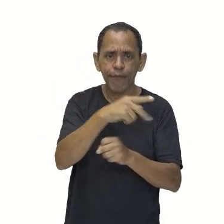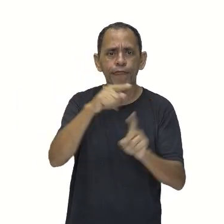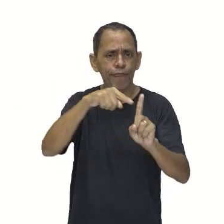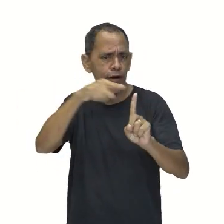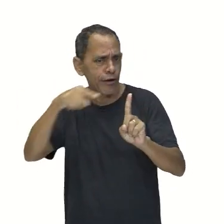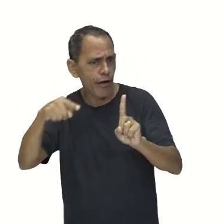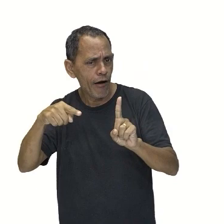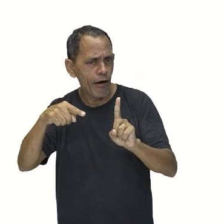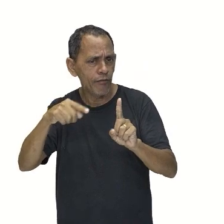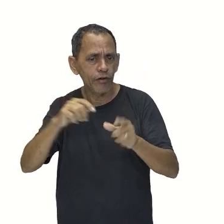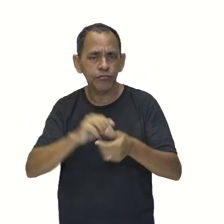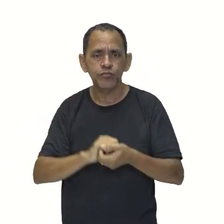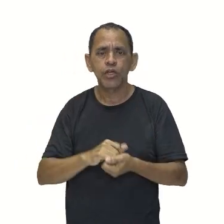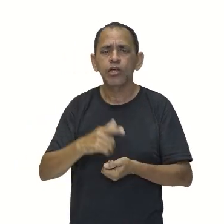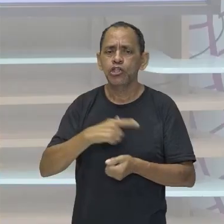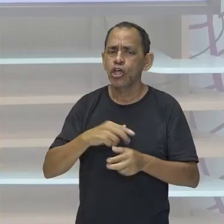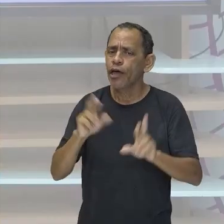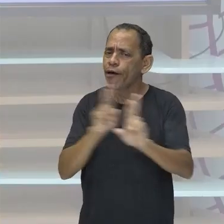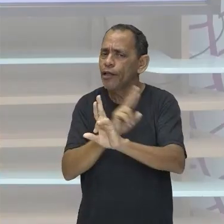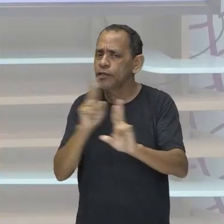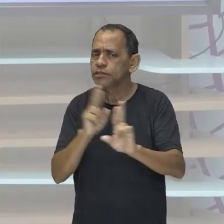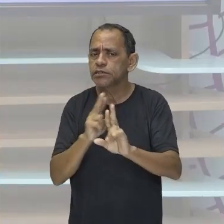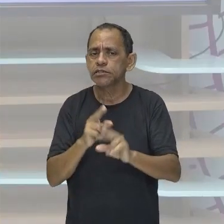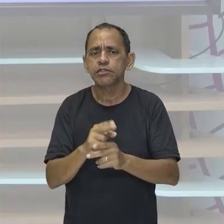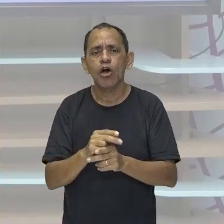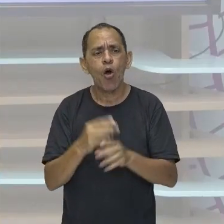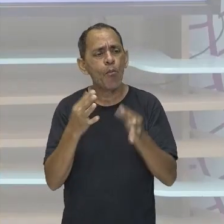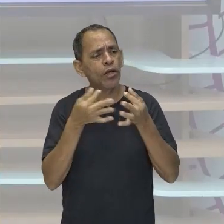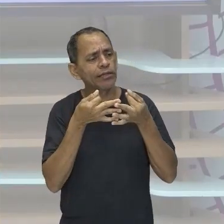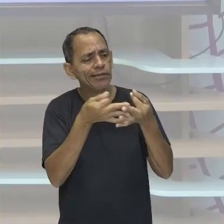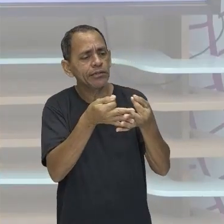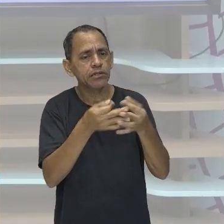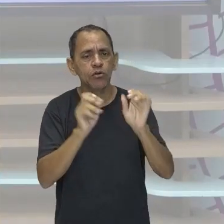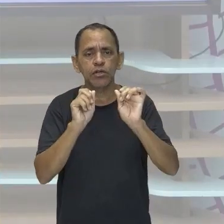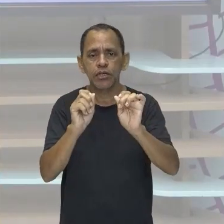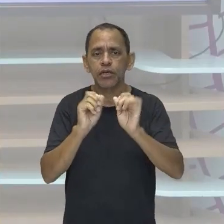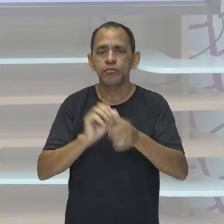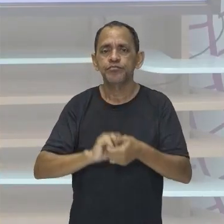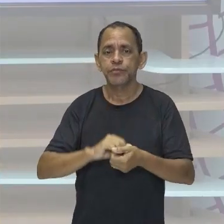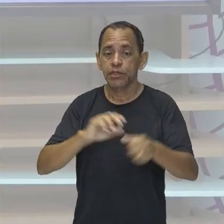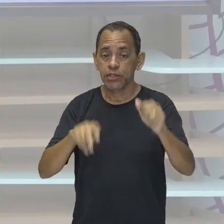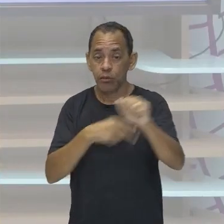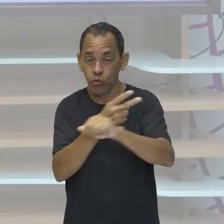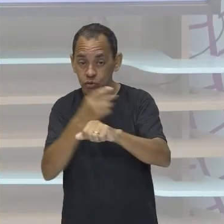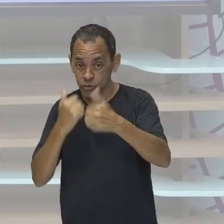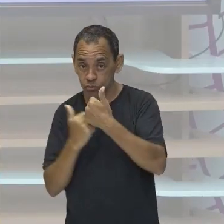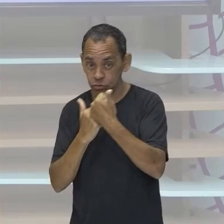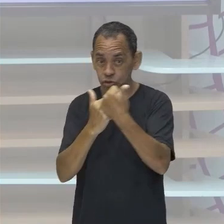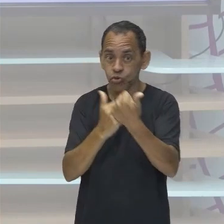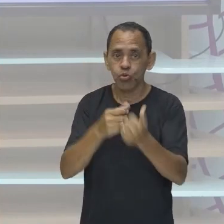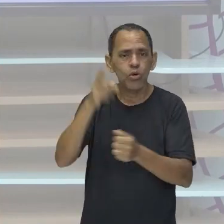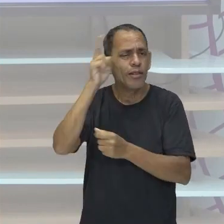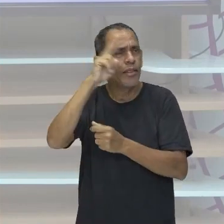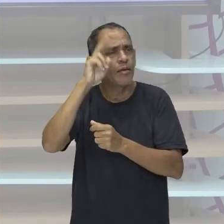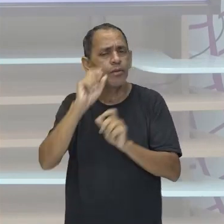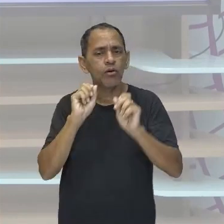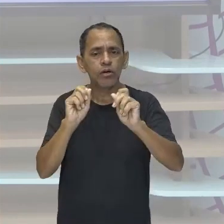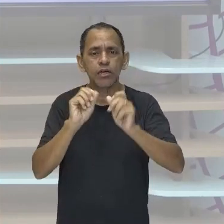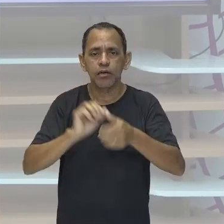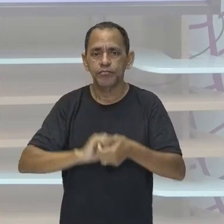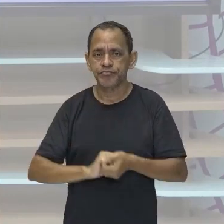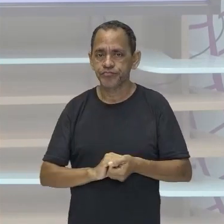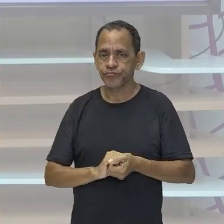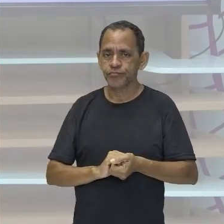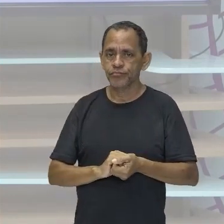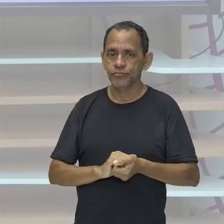Nessa relação, nós temos que ficar atento, depois que você faz a substituição, lembrar que